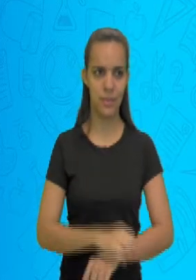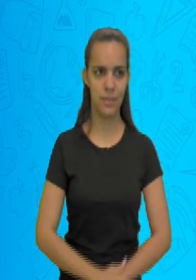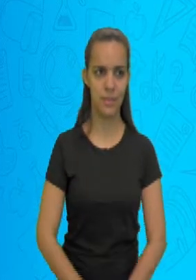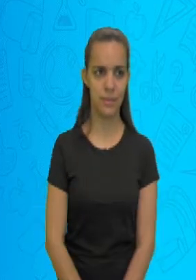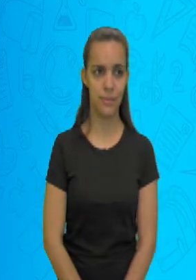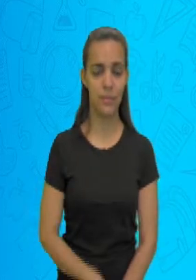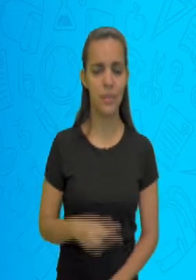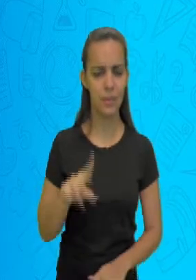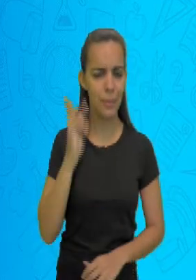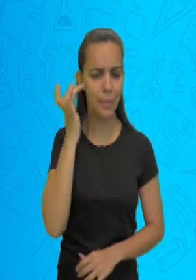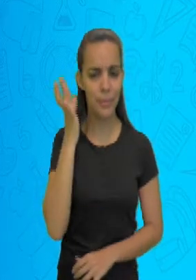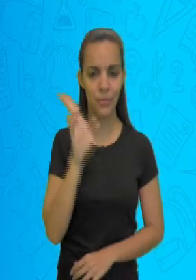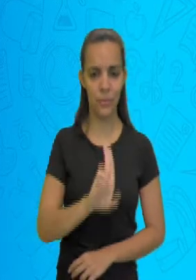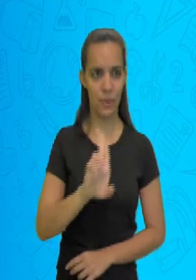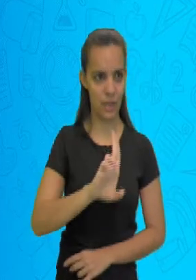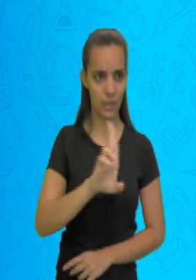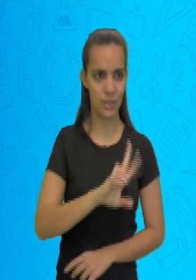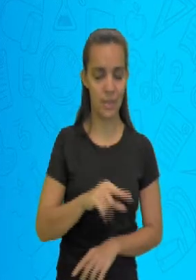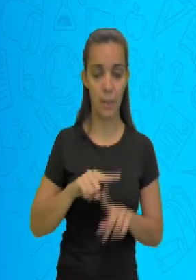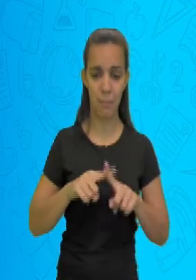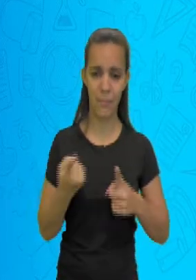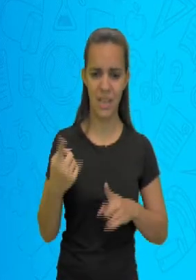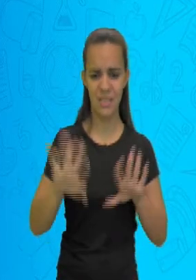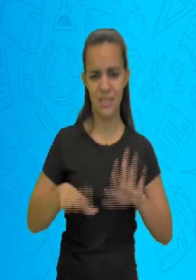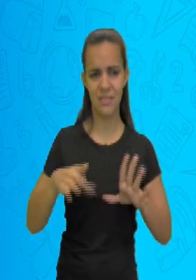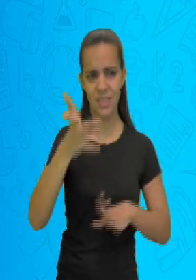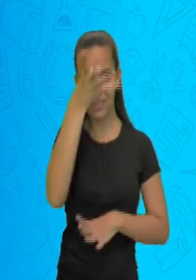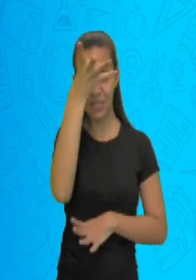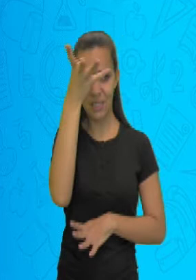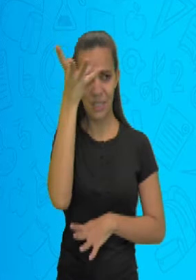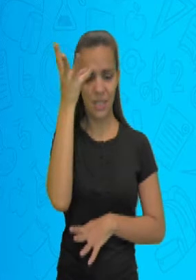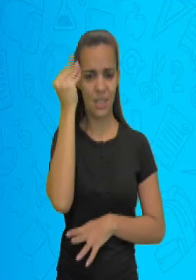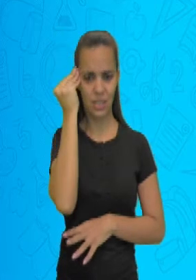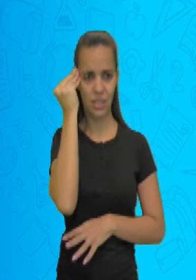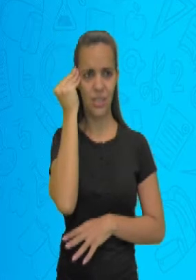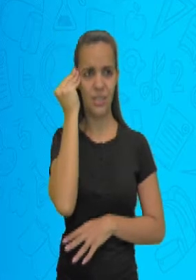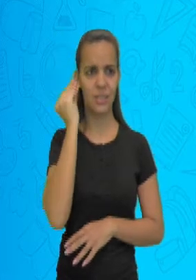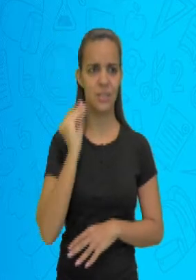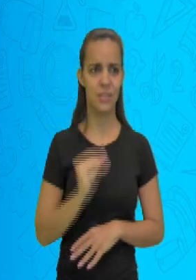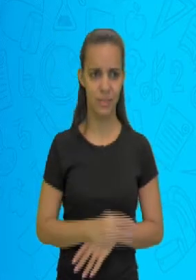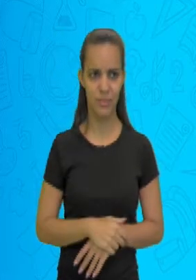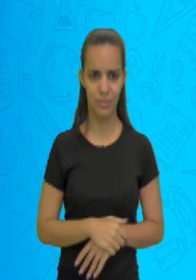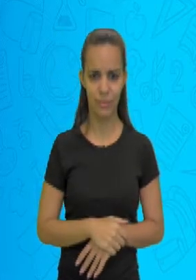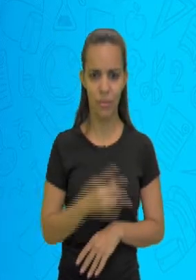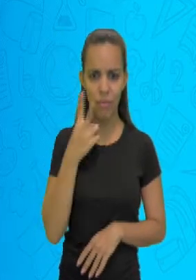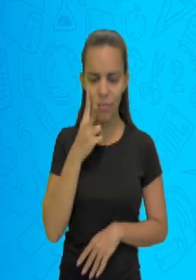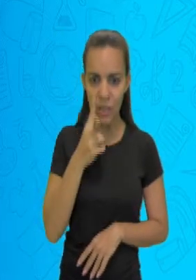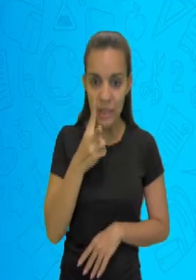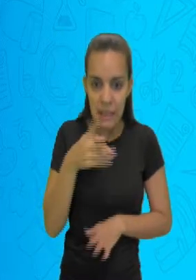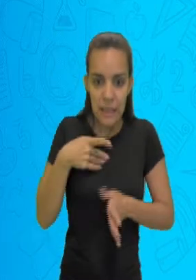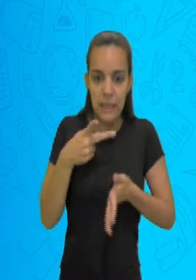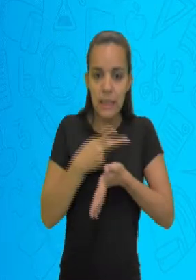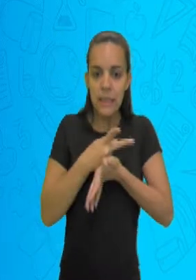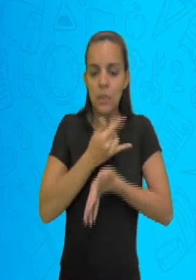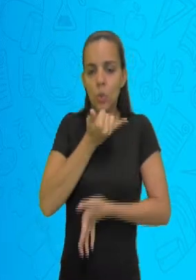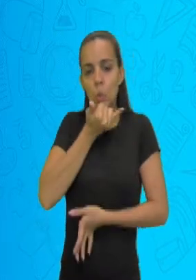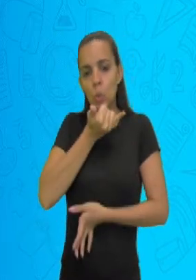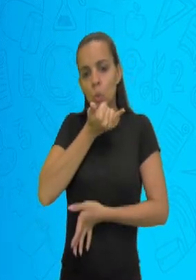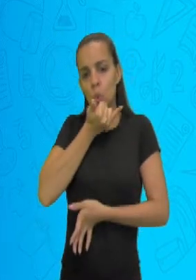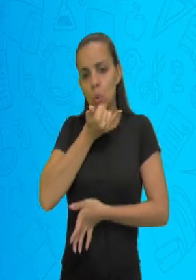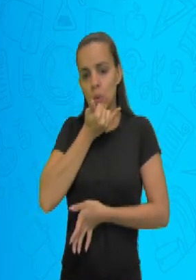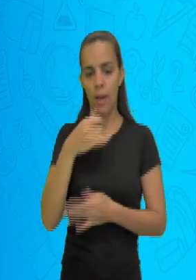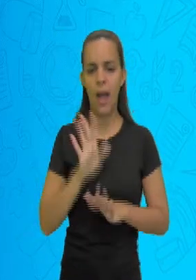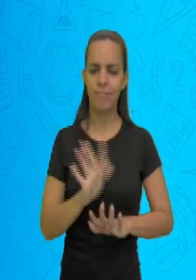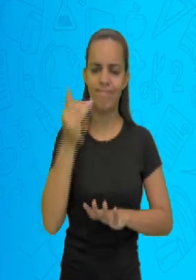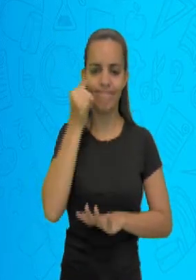o calendário. Mas se a gente esquece, se a gente não percebe, a gente acaba errando muito. A gente erra uma data, a gente